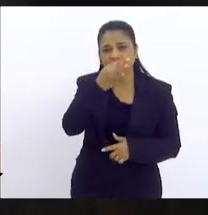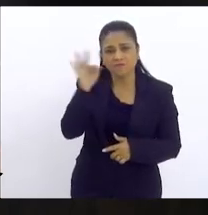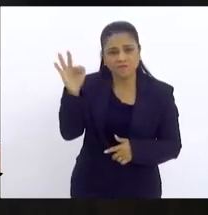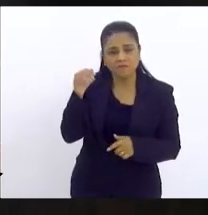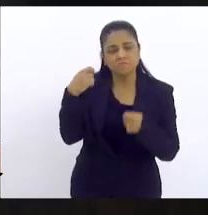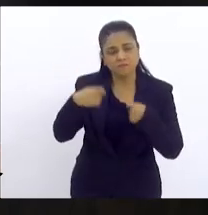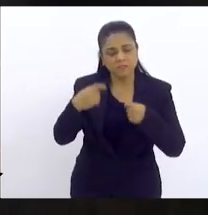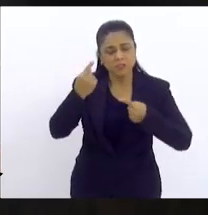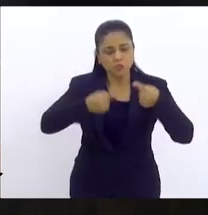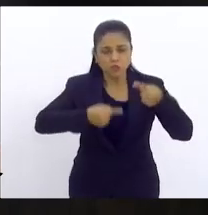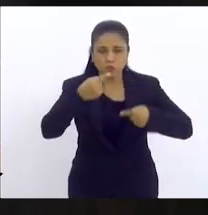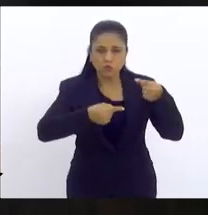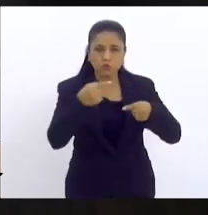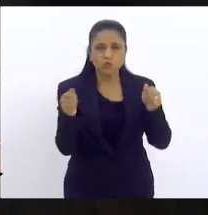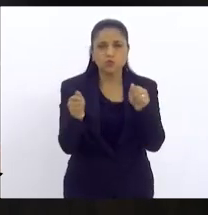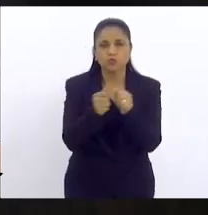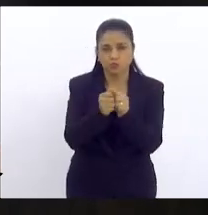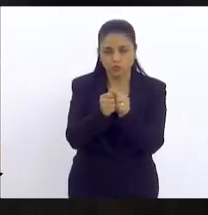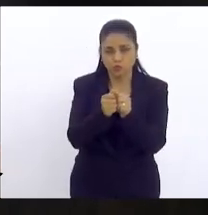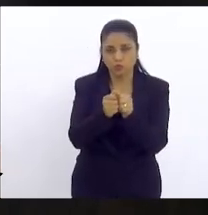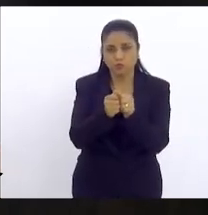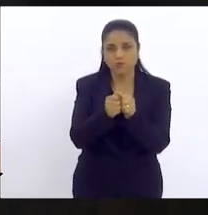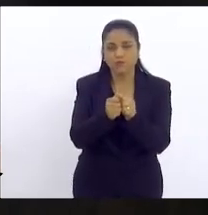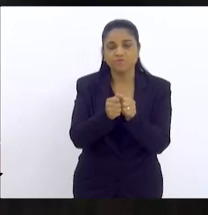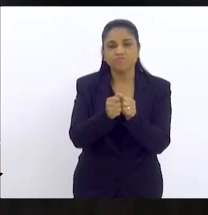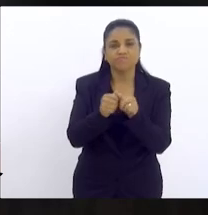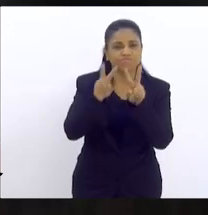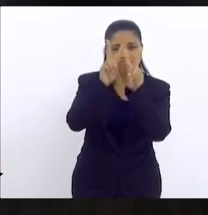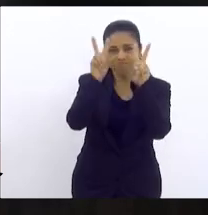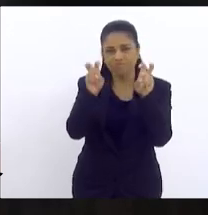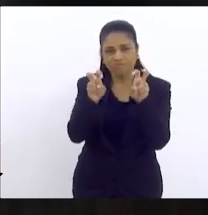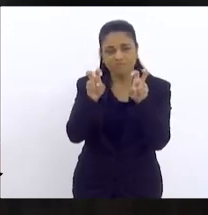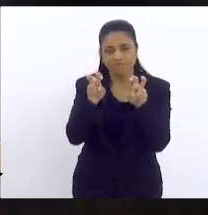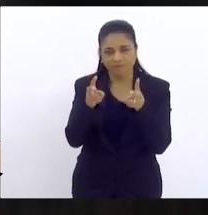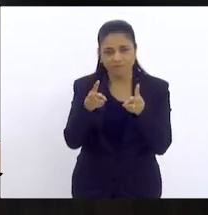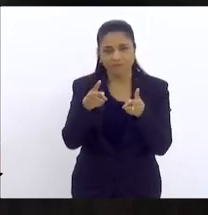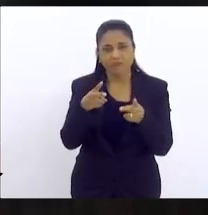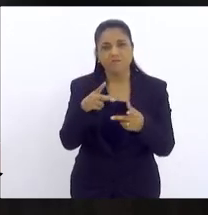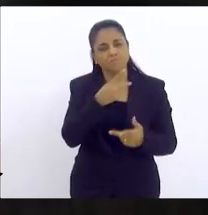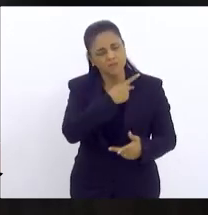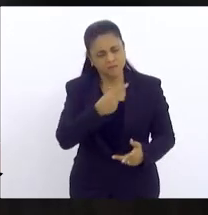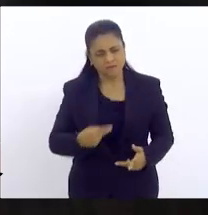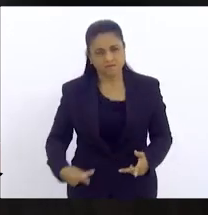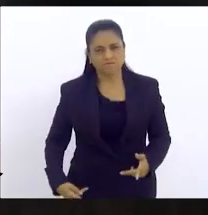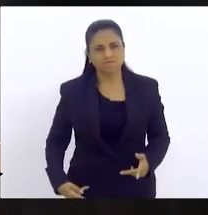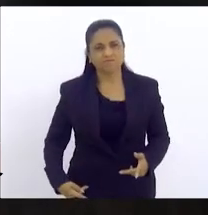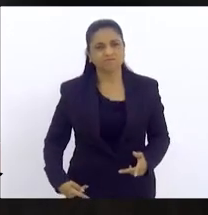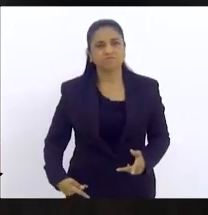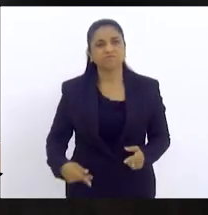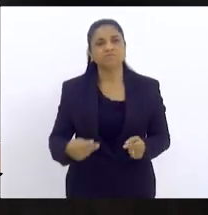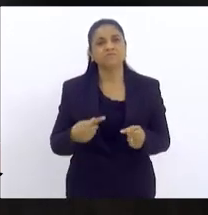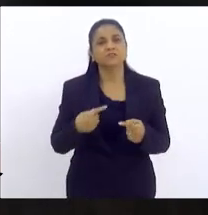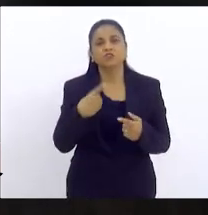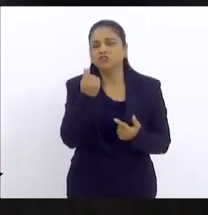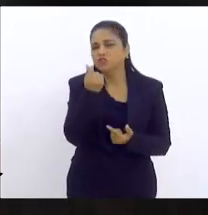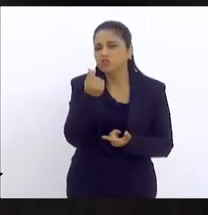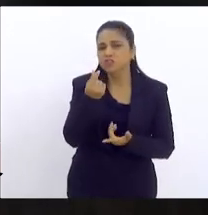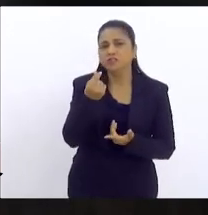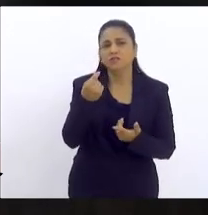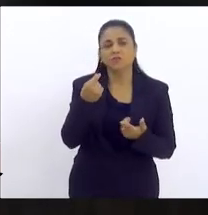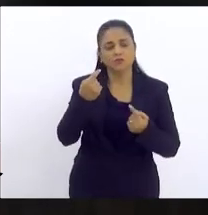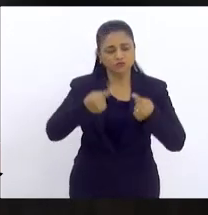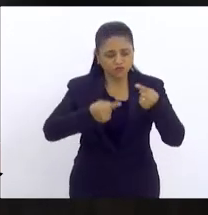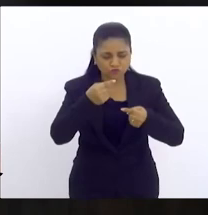essa questão essa questão é imprescindível ser discutida seu presidente essa questão do dinheiro que eu tenho certeza